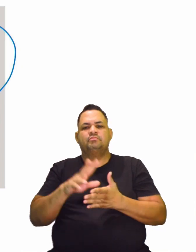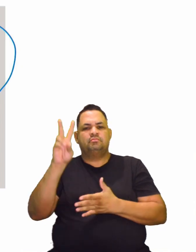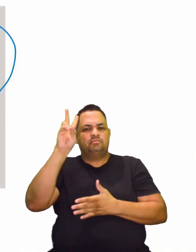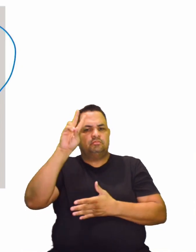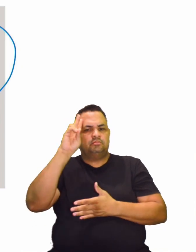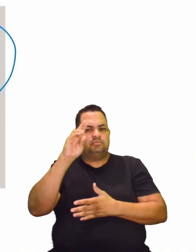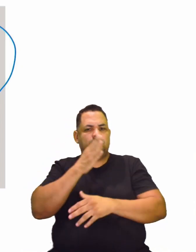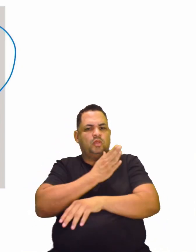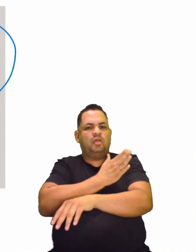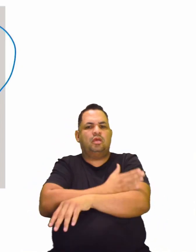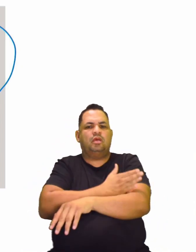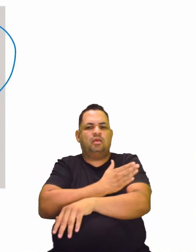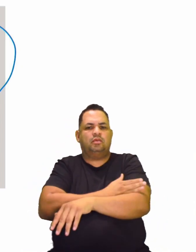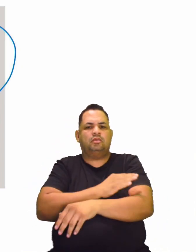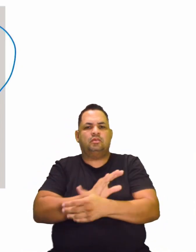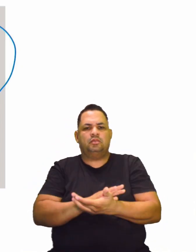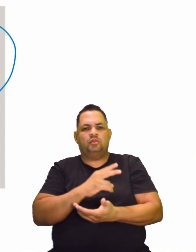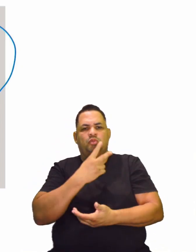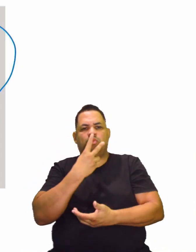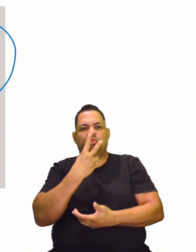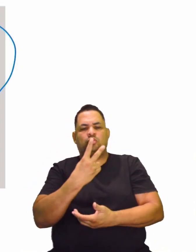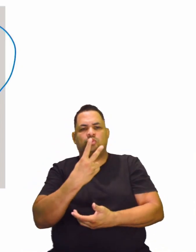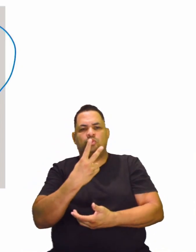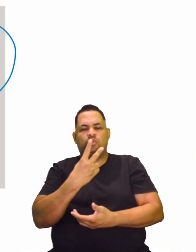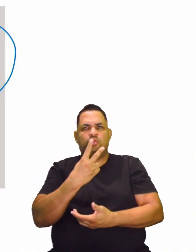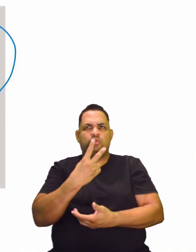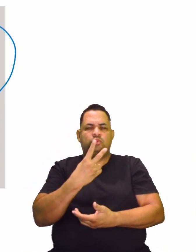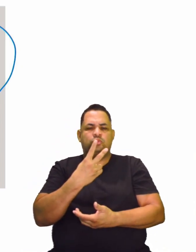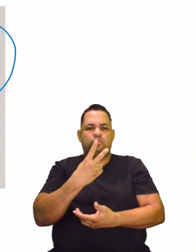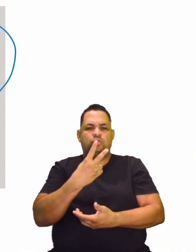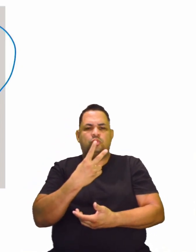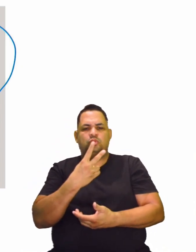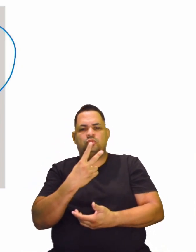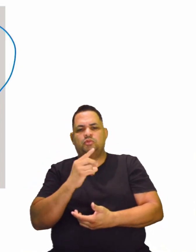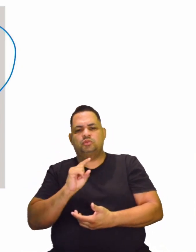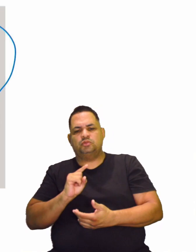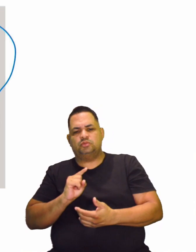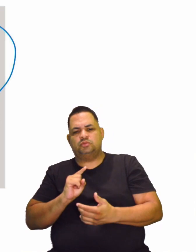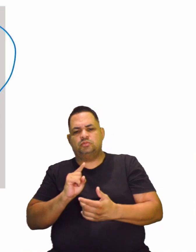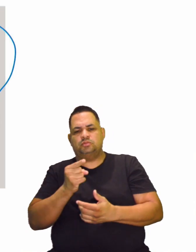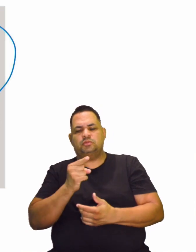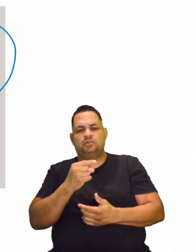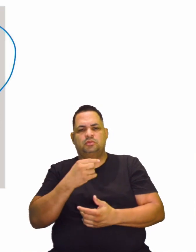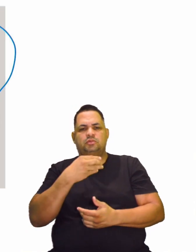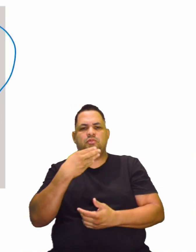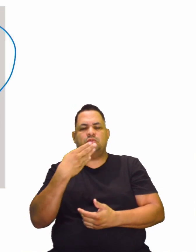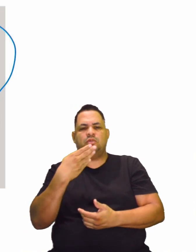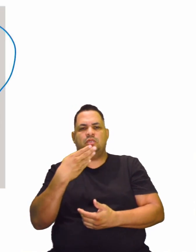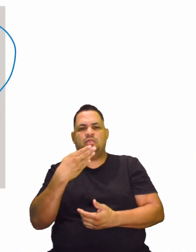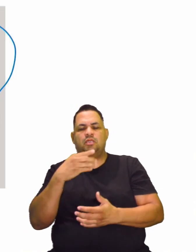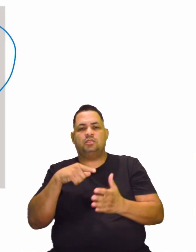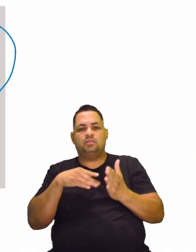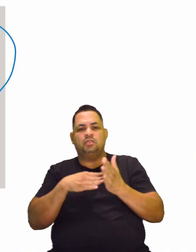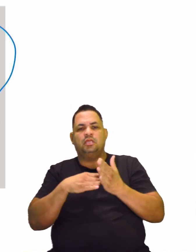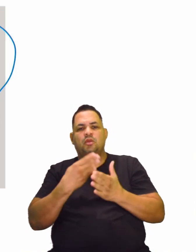antiga, entre 2.500 anos a 4.000 anos antes de Cristo.